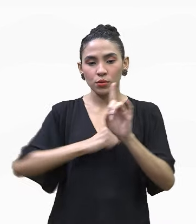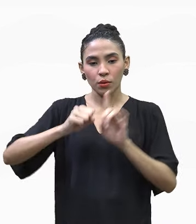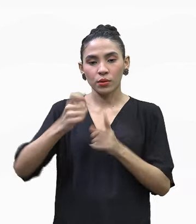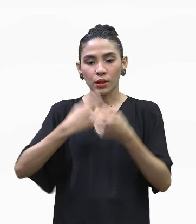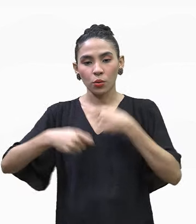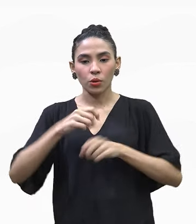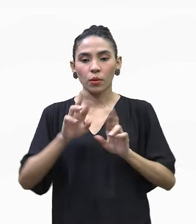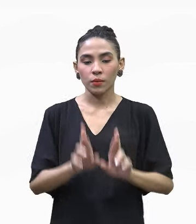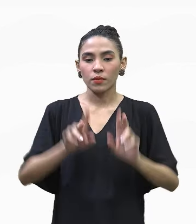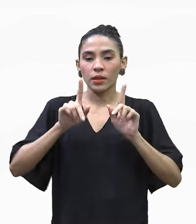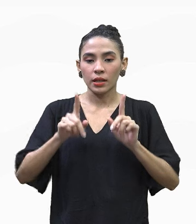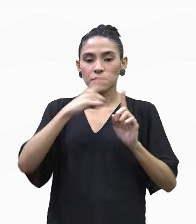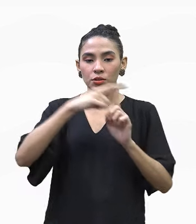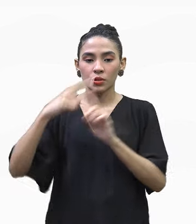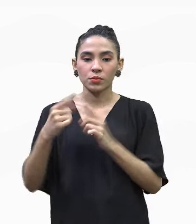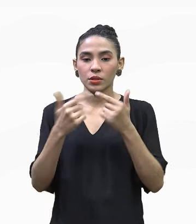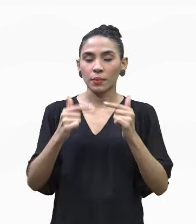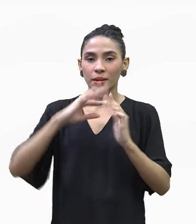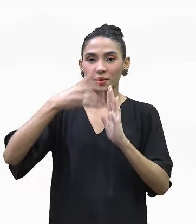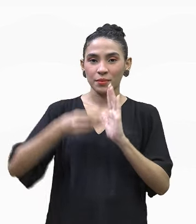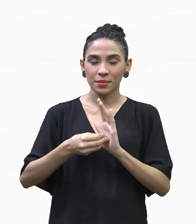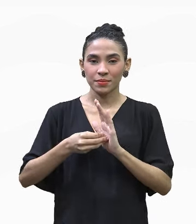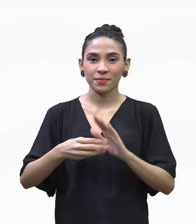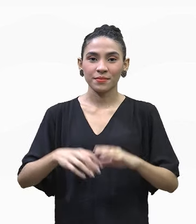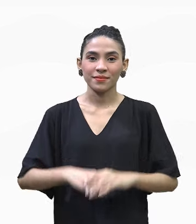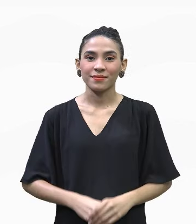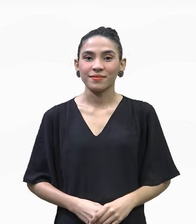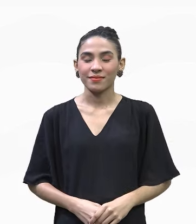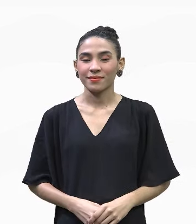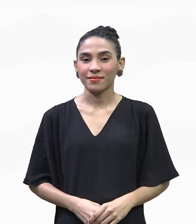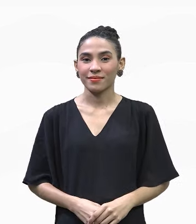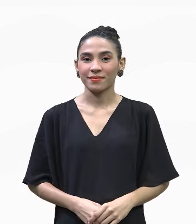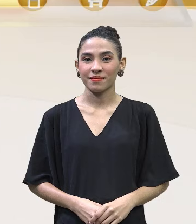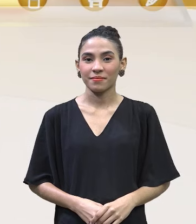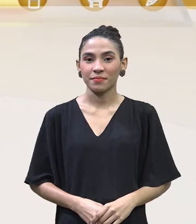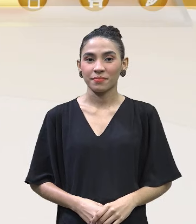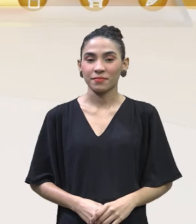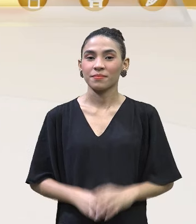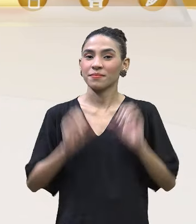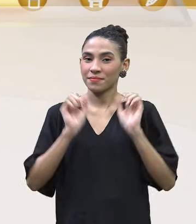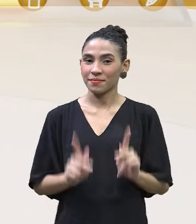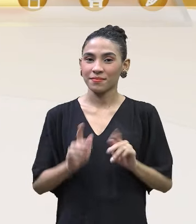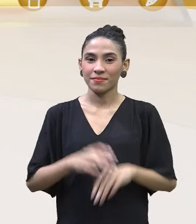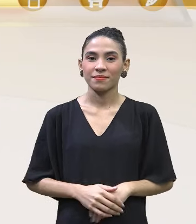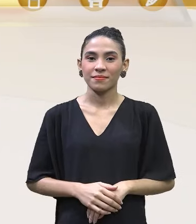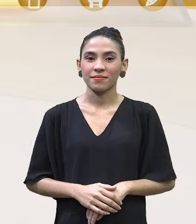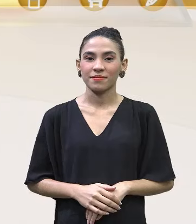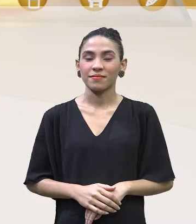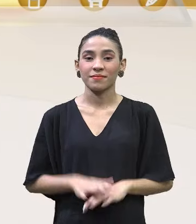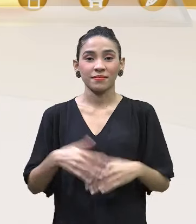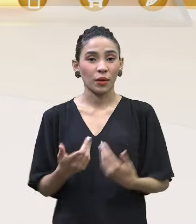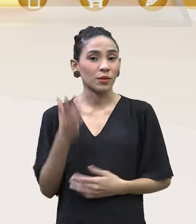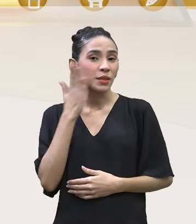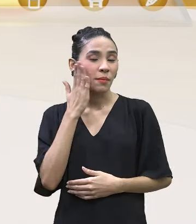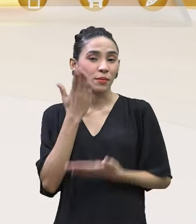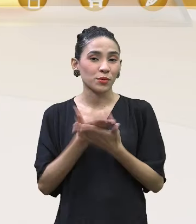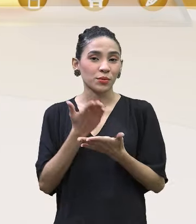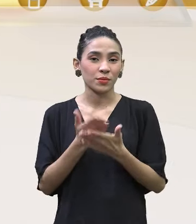socioeconômicas de diferentes atividades de trabalho na Amazônia muito bem alunos já sabemos que vamos